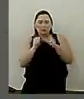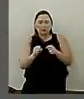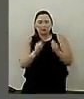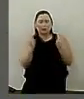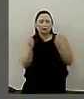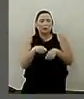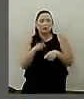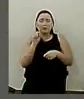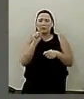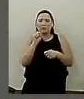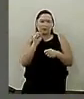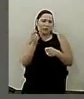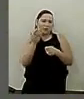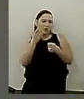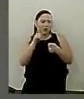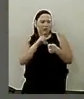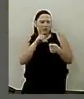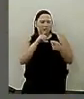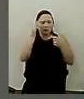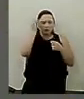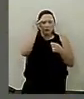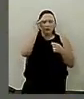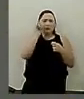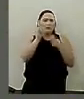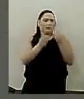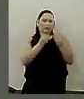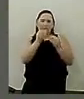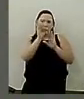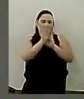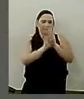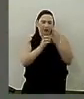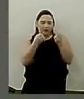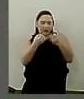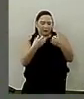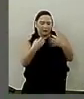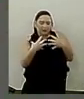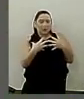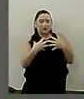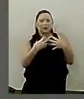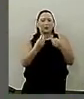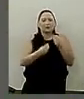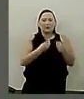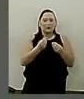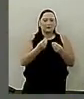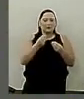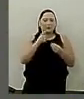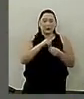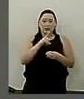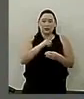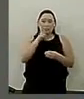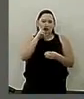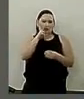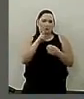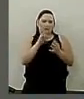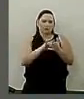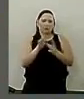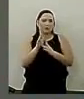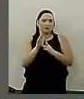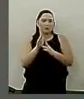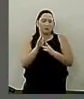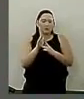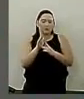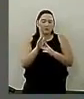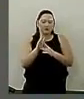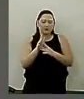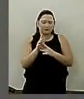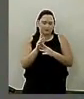psicologizar, sentimentalizar o texto e deixamos de perceber a força do senhorio do nosso